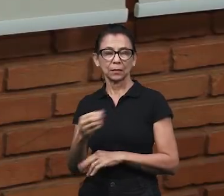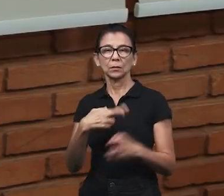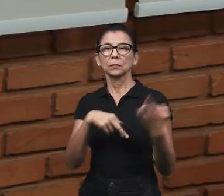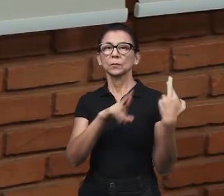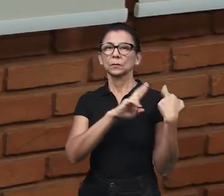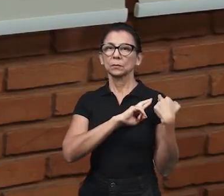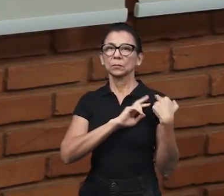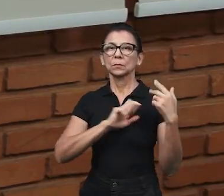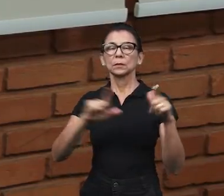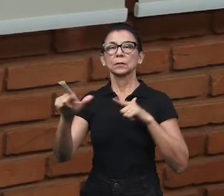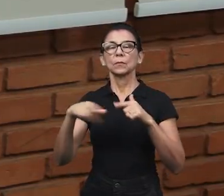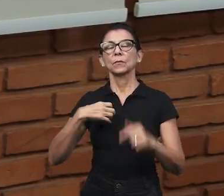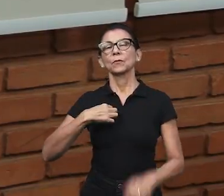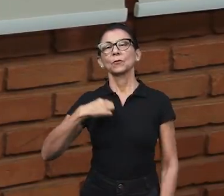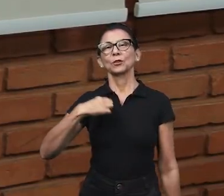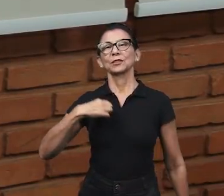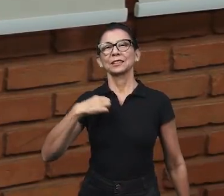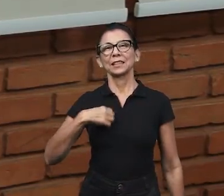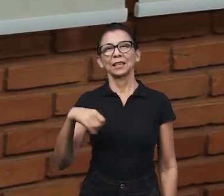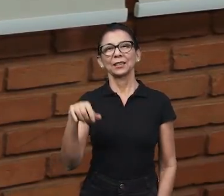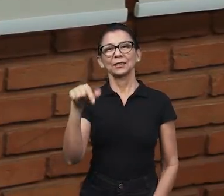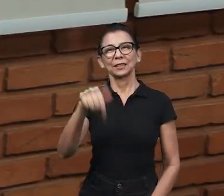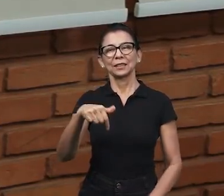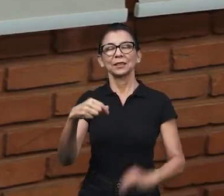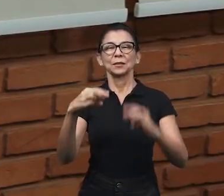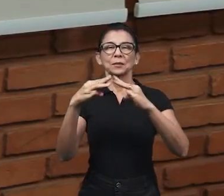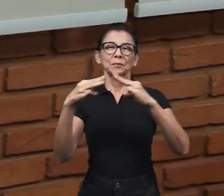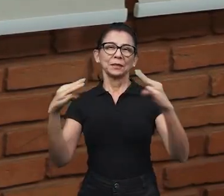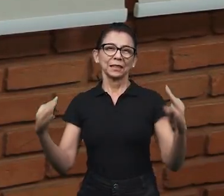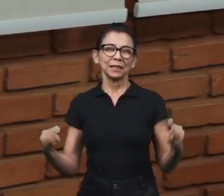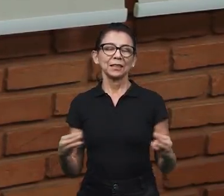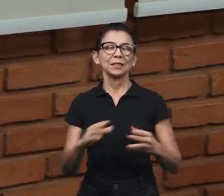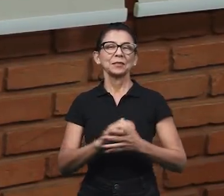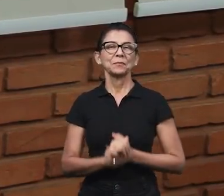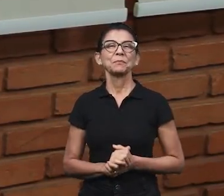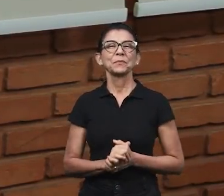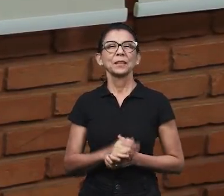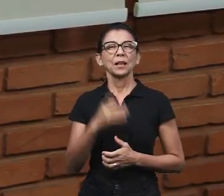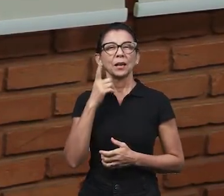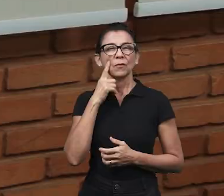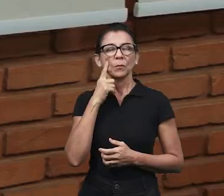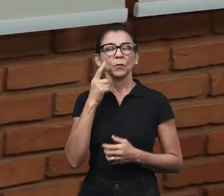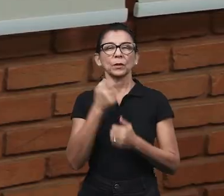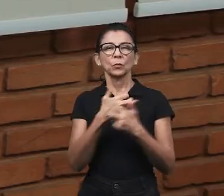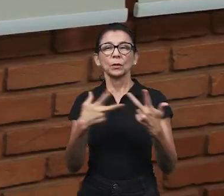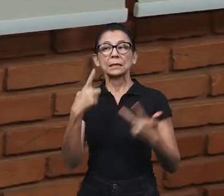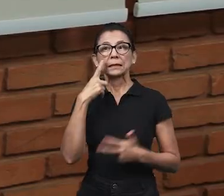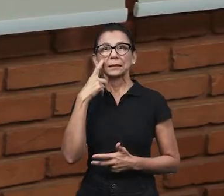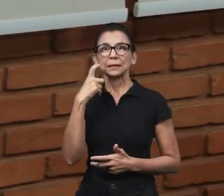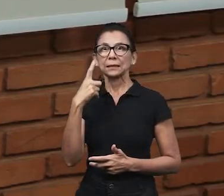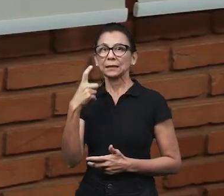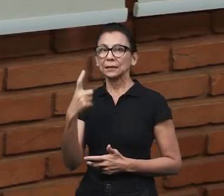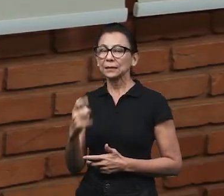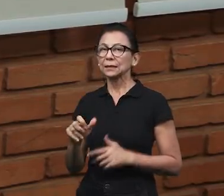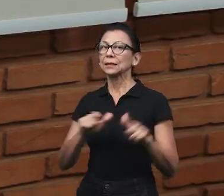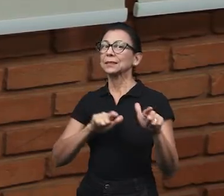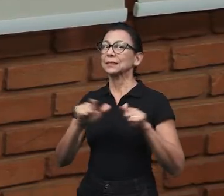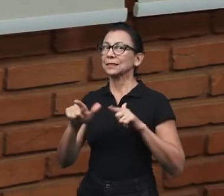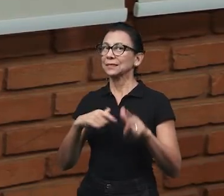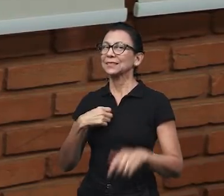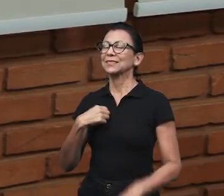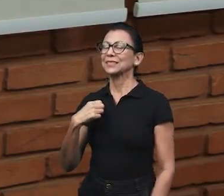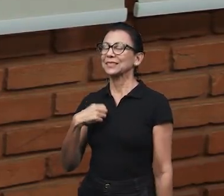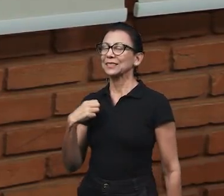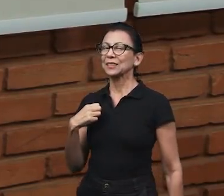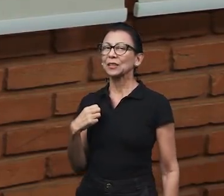pelo trabalho voluntário no Manaim e ele vai contar algumas coisas muito interessantes para nós sobre o trabalho voluntário do Manaim. Você vai ficar